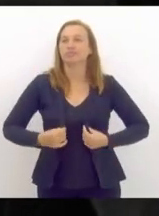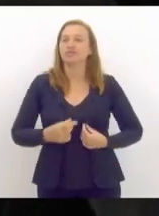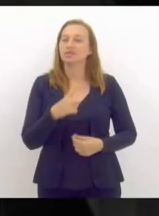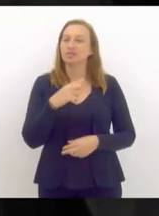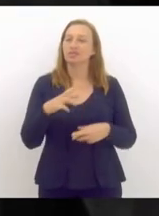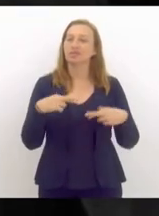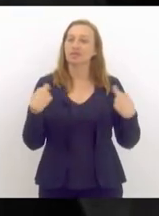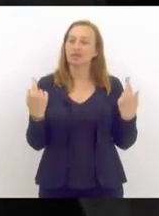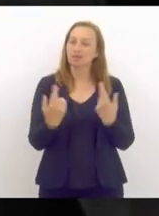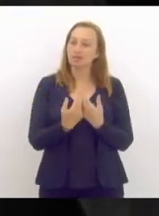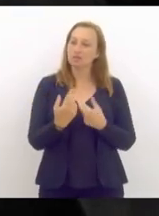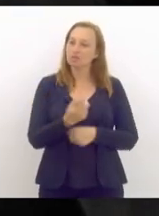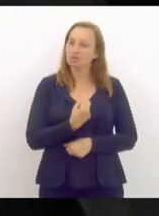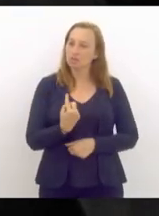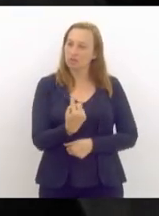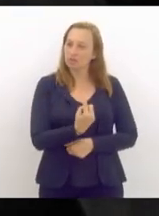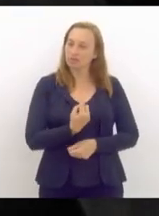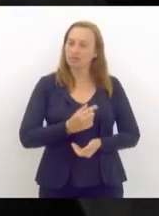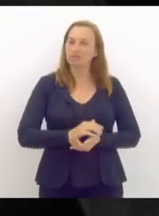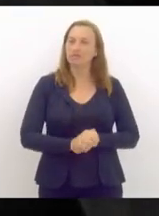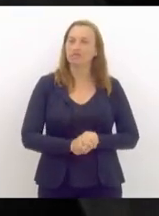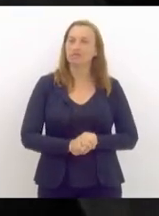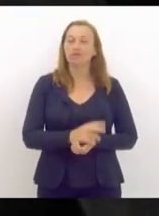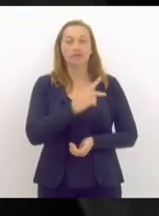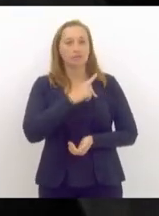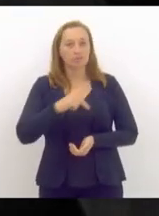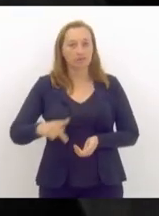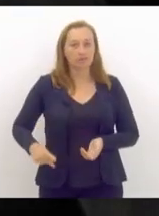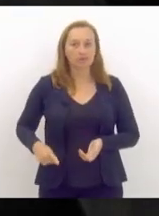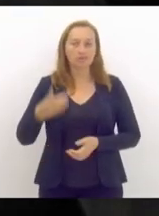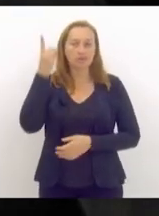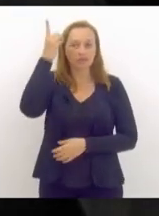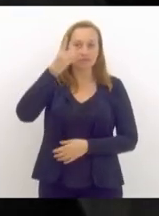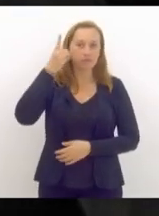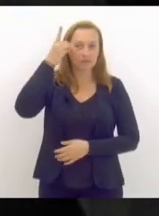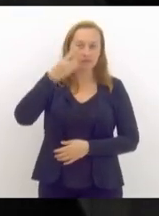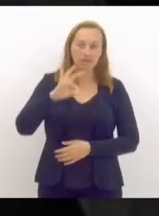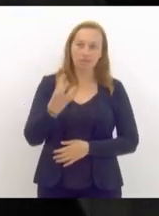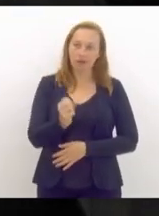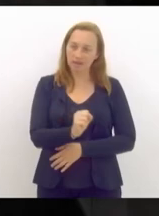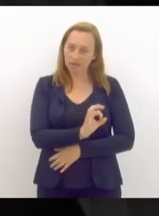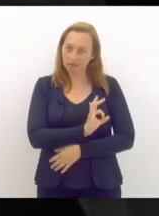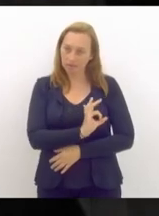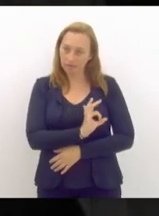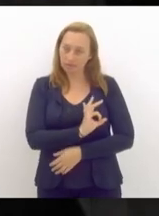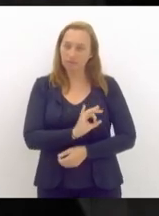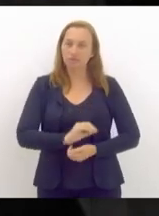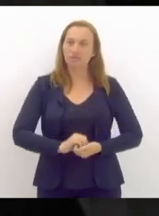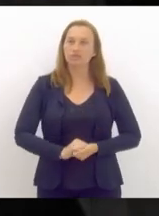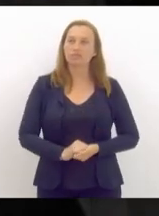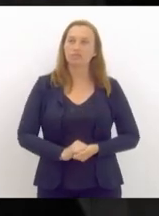reunidos sob a presidência da deputada Marta Rocha